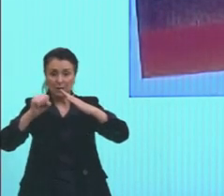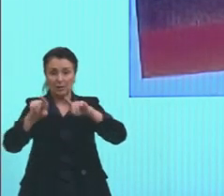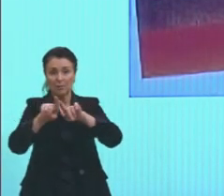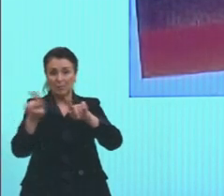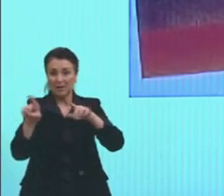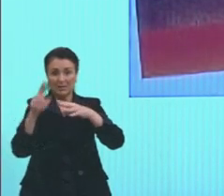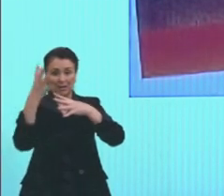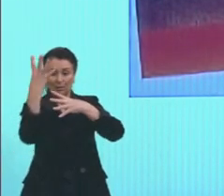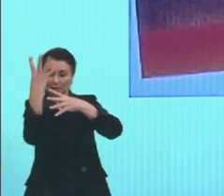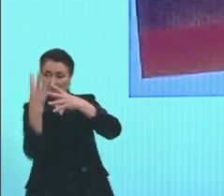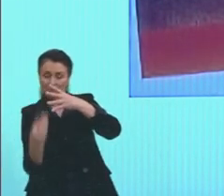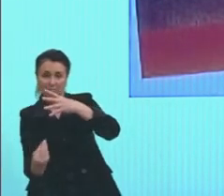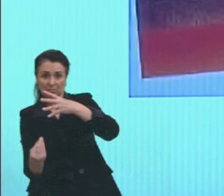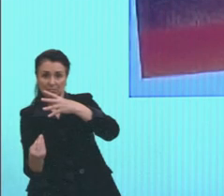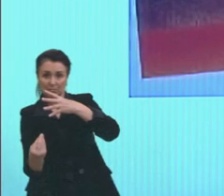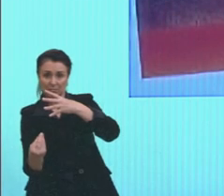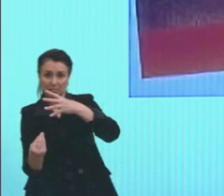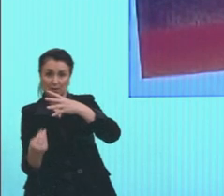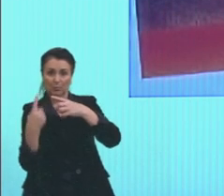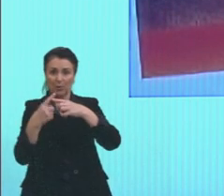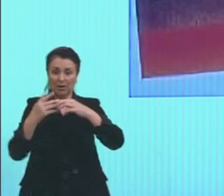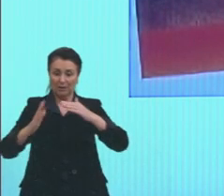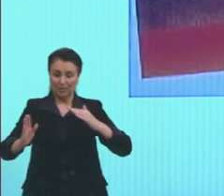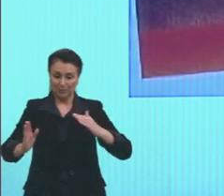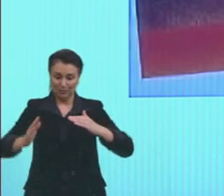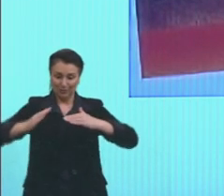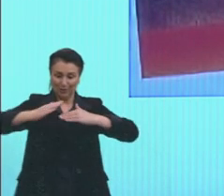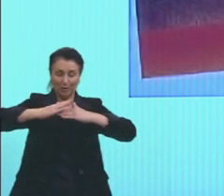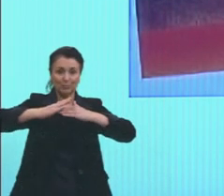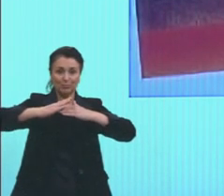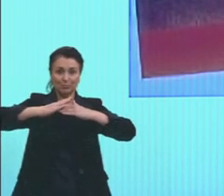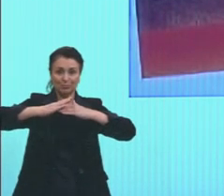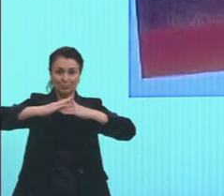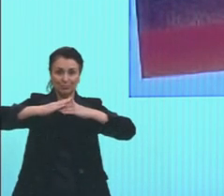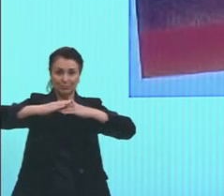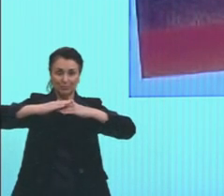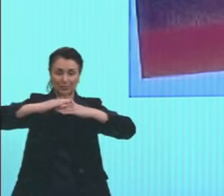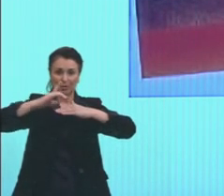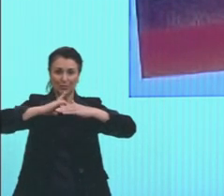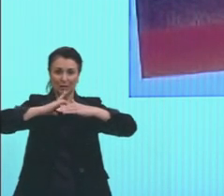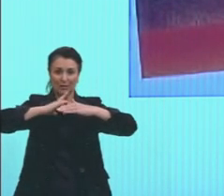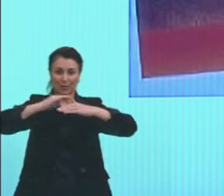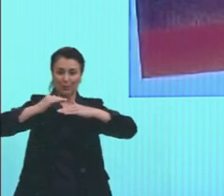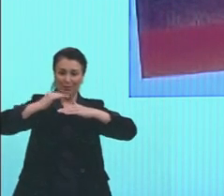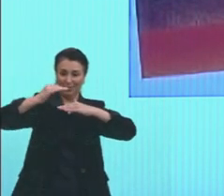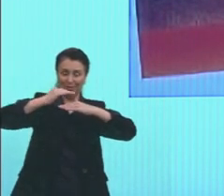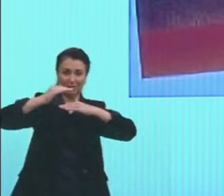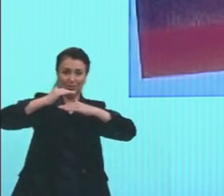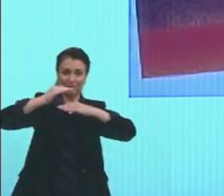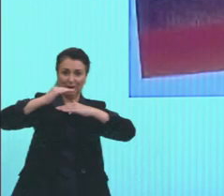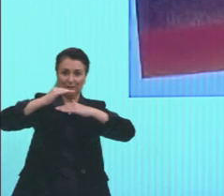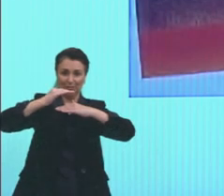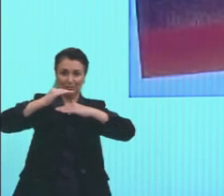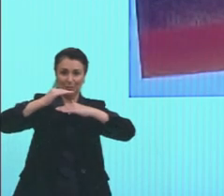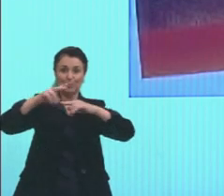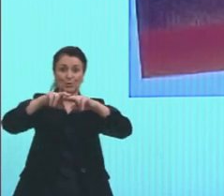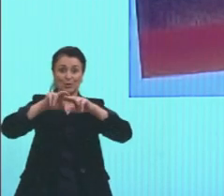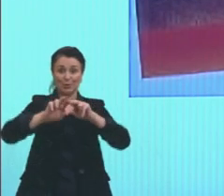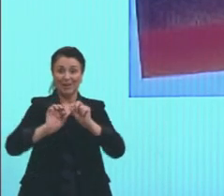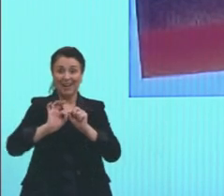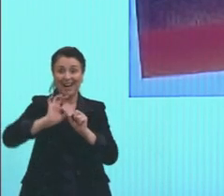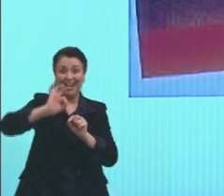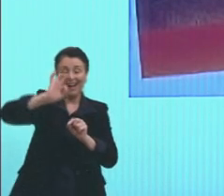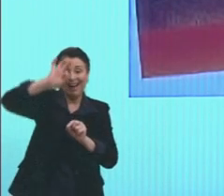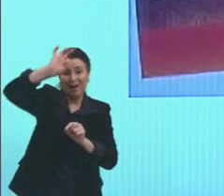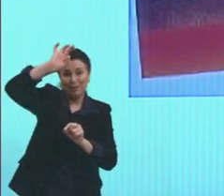subducção da água usada ela vai ficar uma sobreposta a outra tanto vai ter no teto o teto do planeta aqui nessas regiões